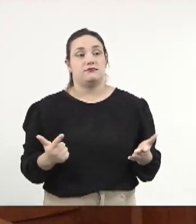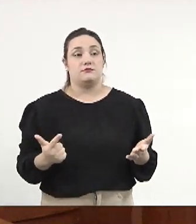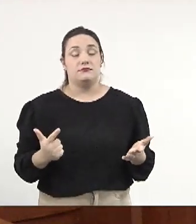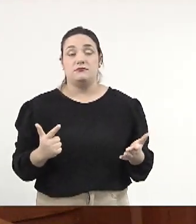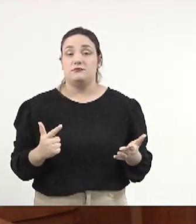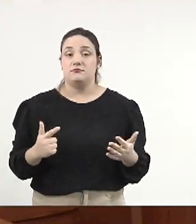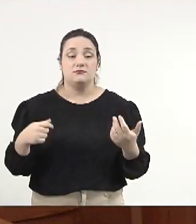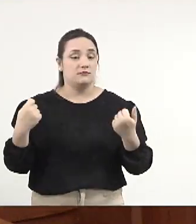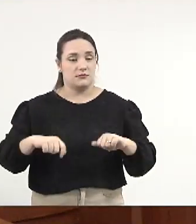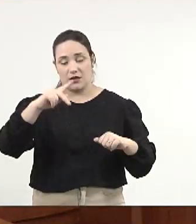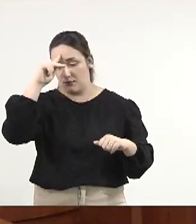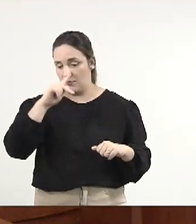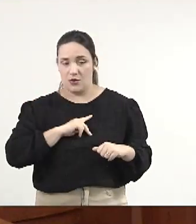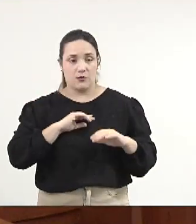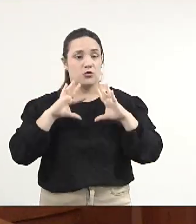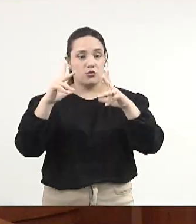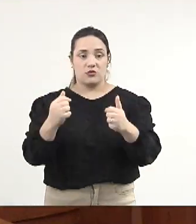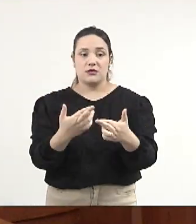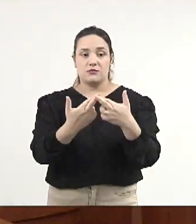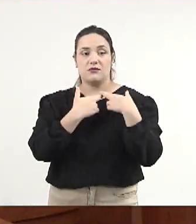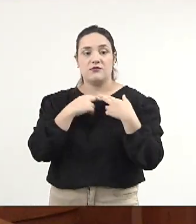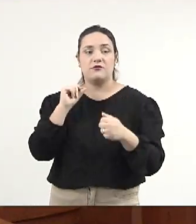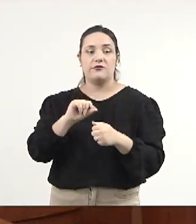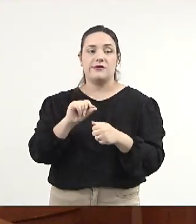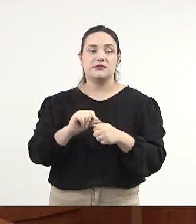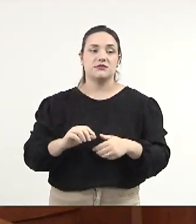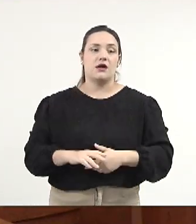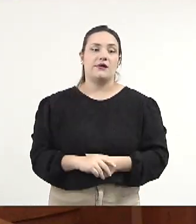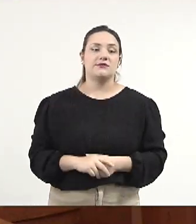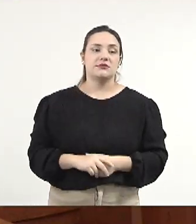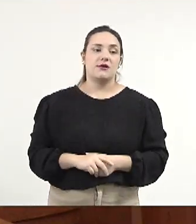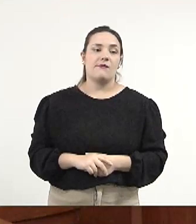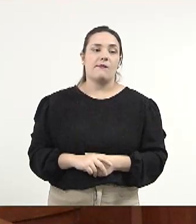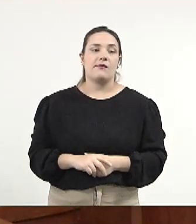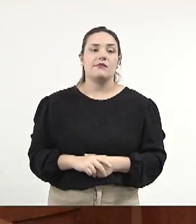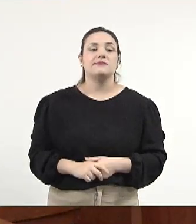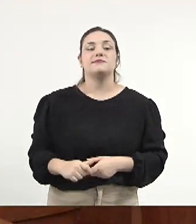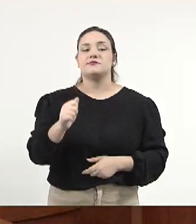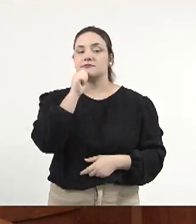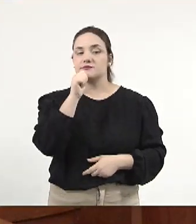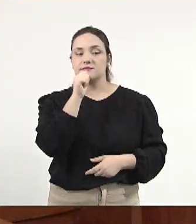têm que dividir todas as atribuições e ainda